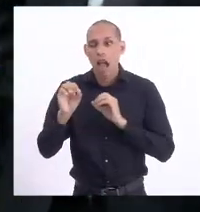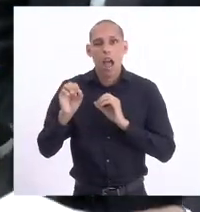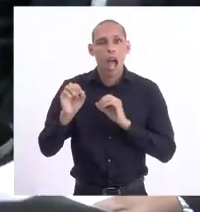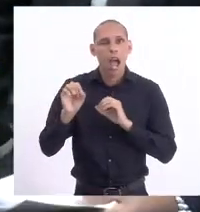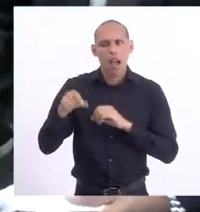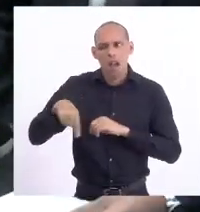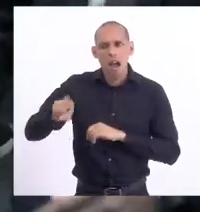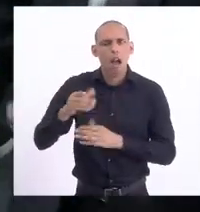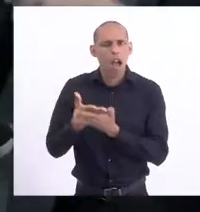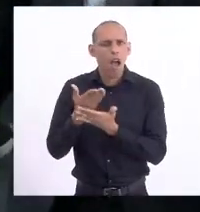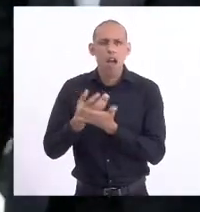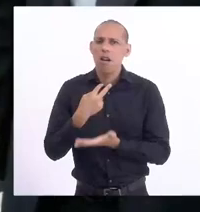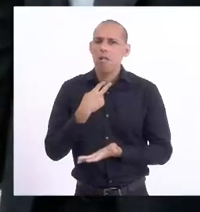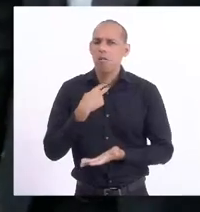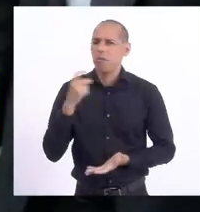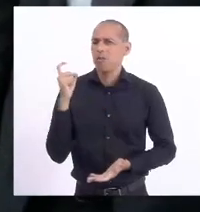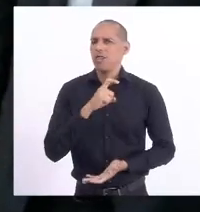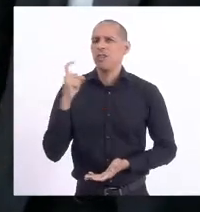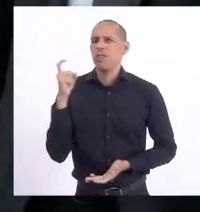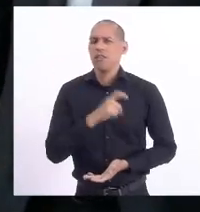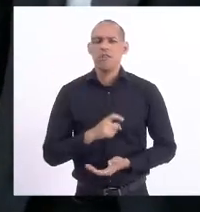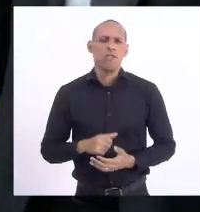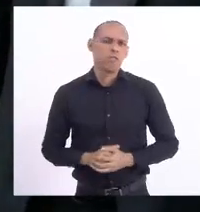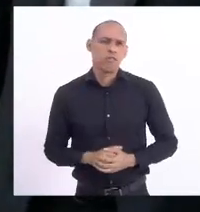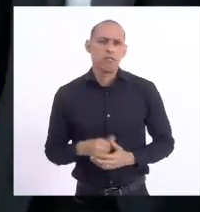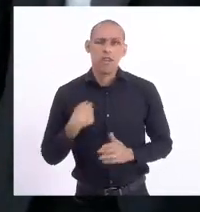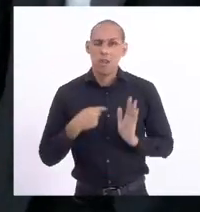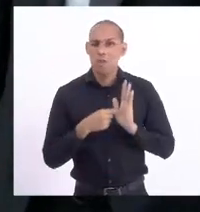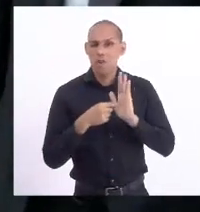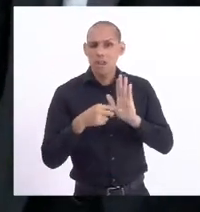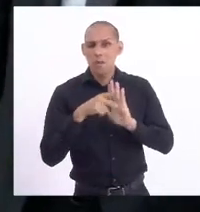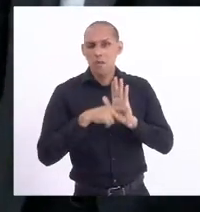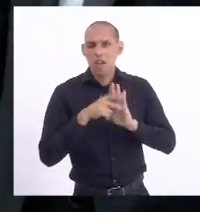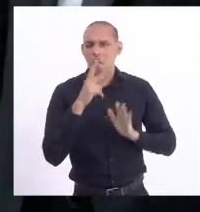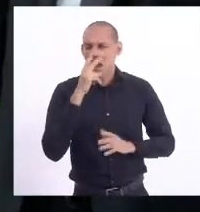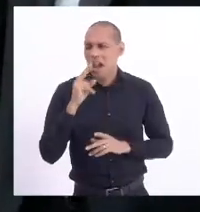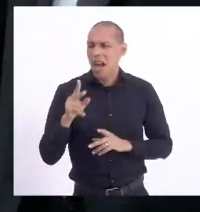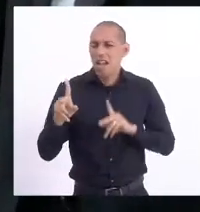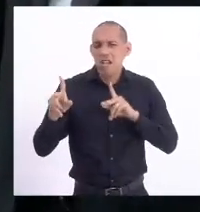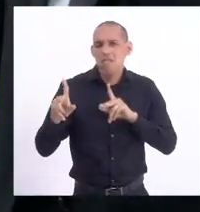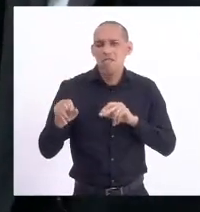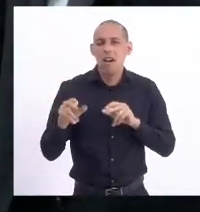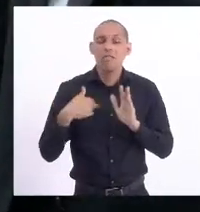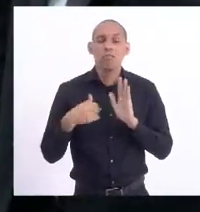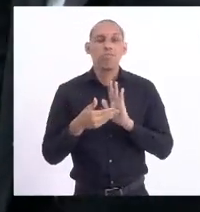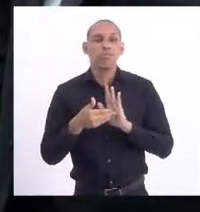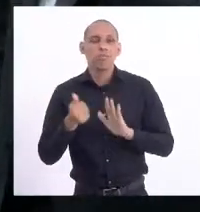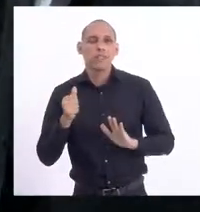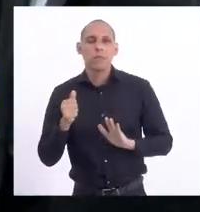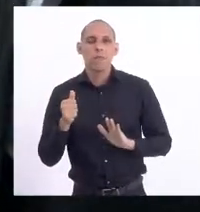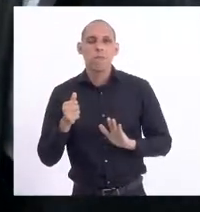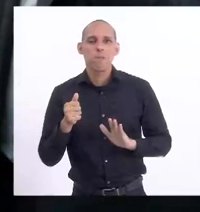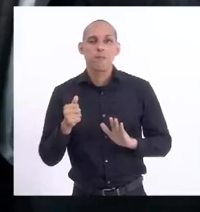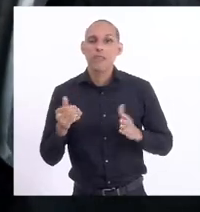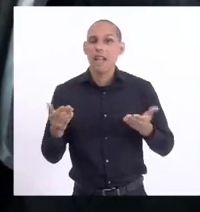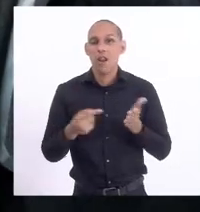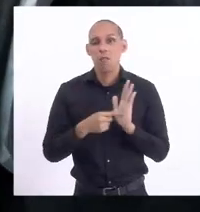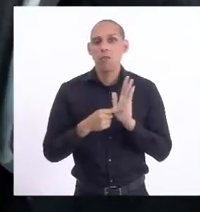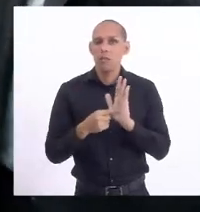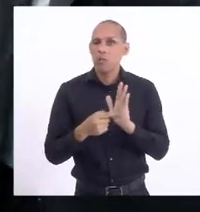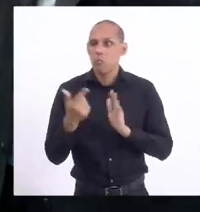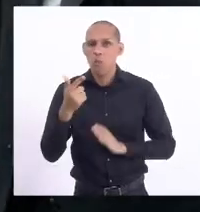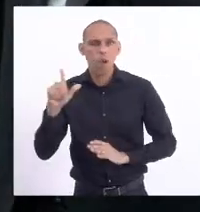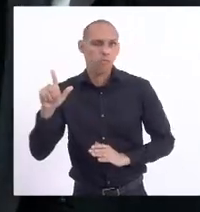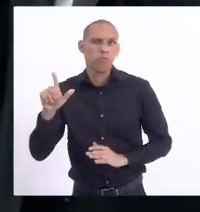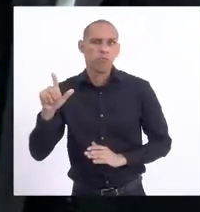verdade. Eu tinha apresentado um projeto inicial que eu achei que era ambíguo com relação a isso, por isso retirei e juntos apresentamos esse